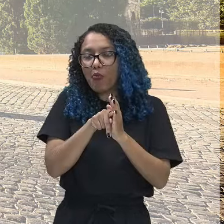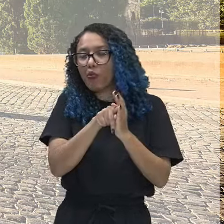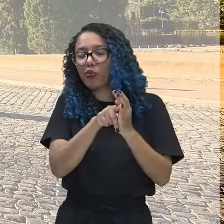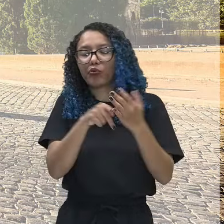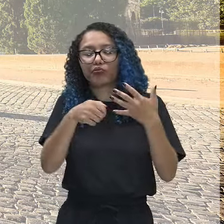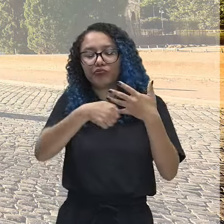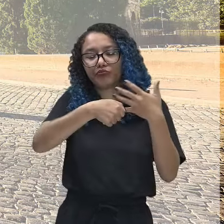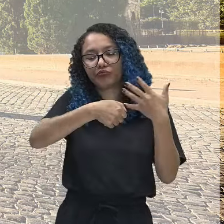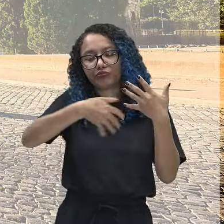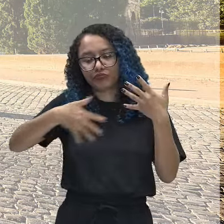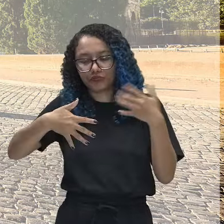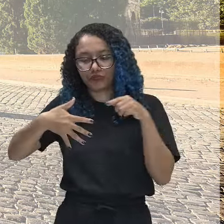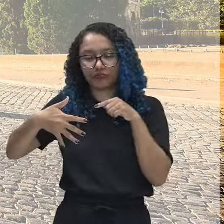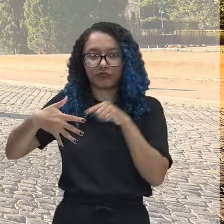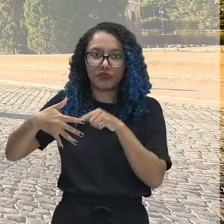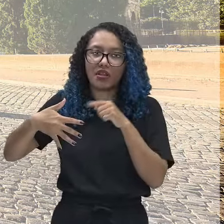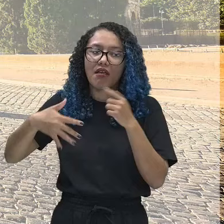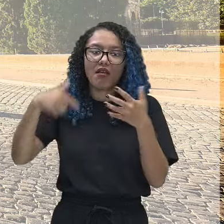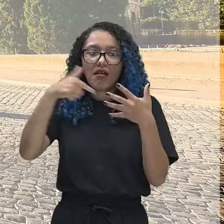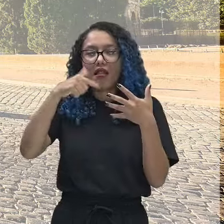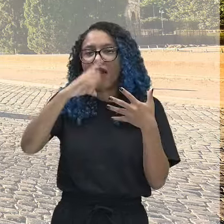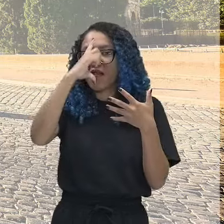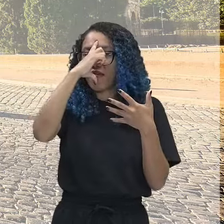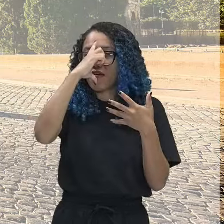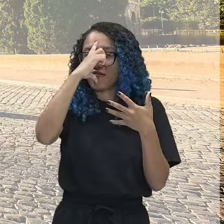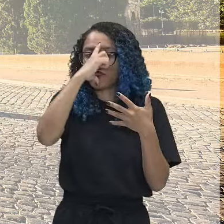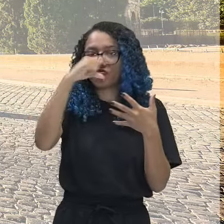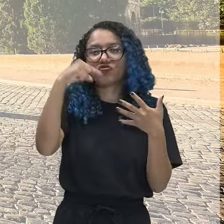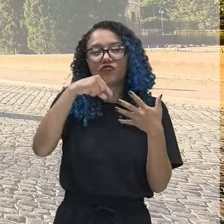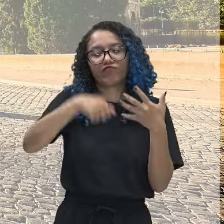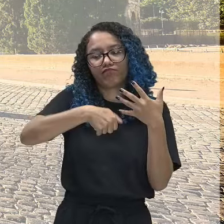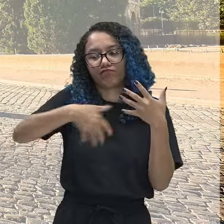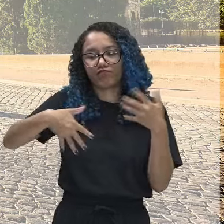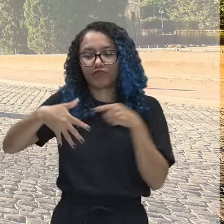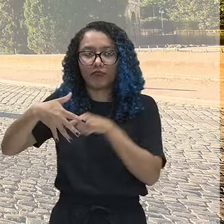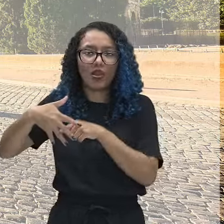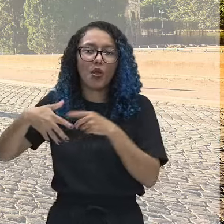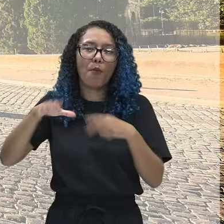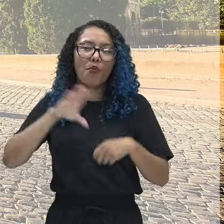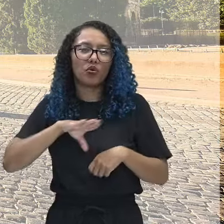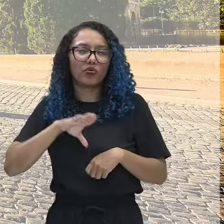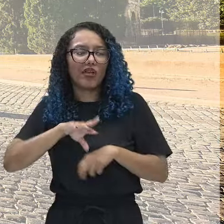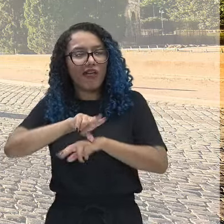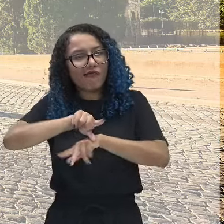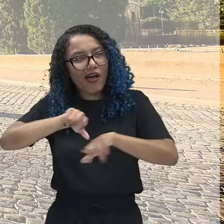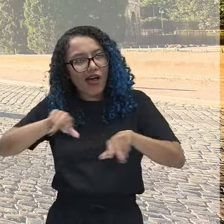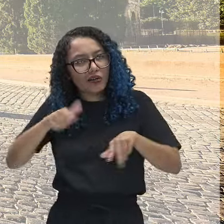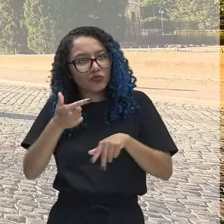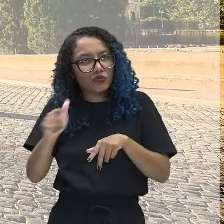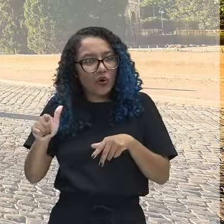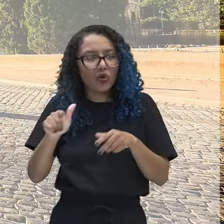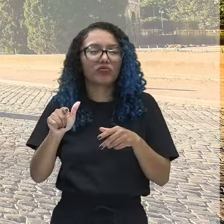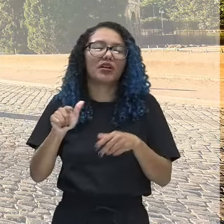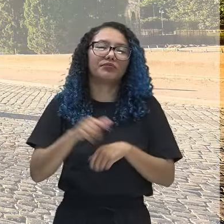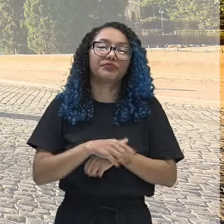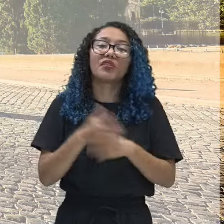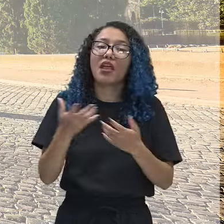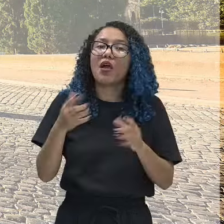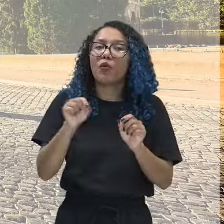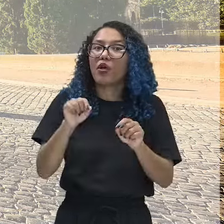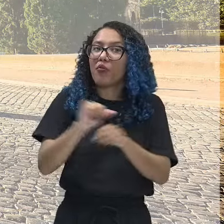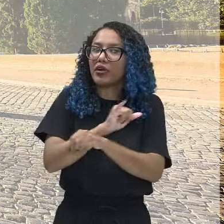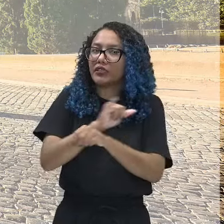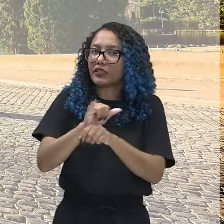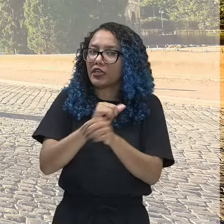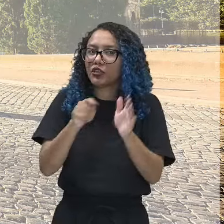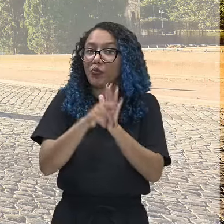o latim. Por que aconteceu isso, professor? Porque foi uma forma que os romanos encontraram justamente